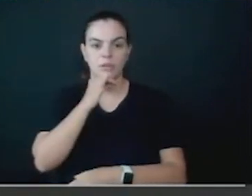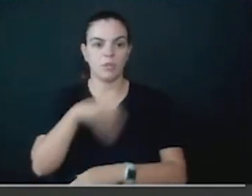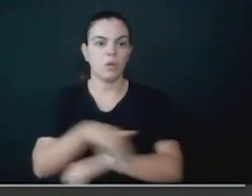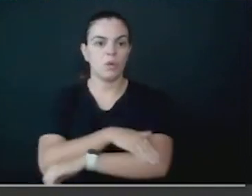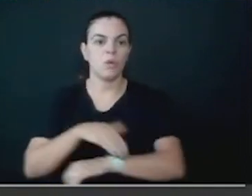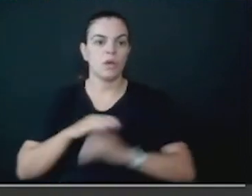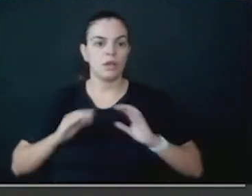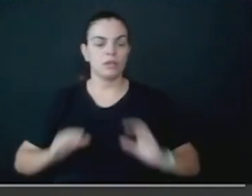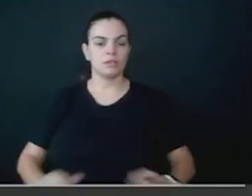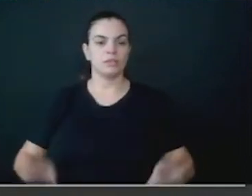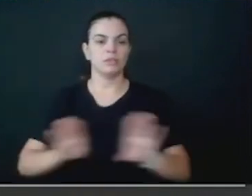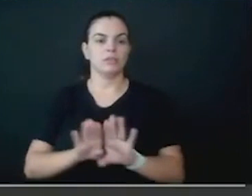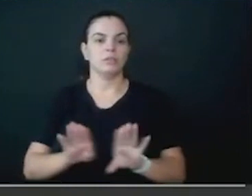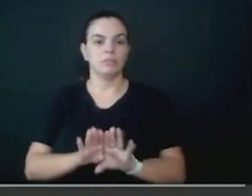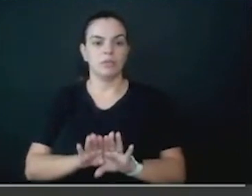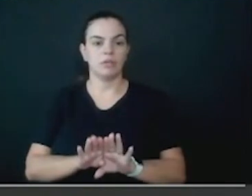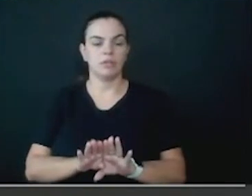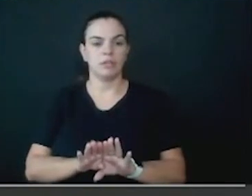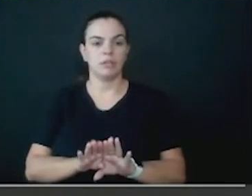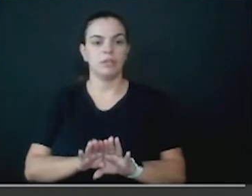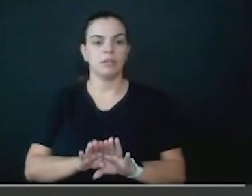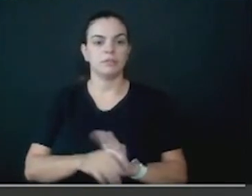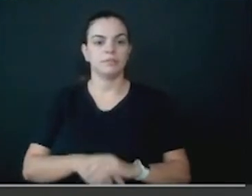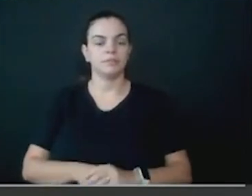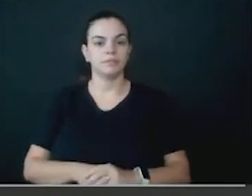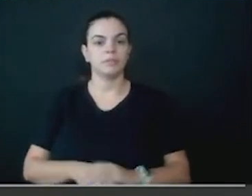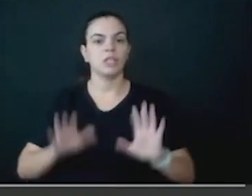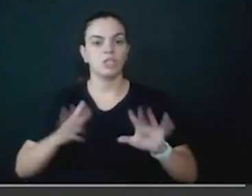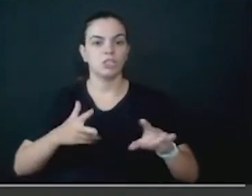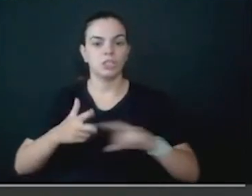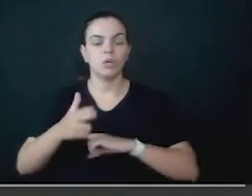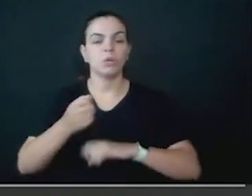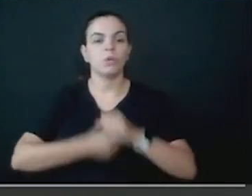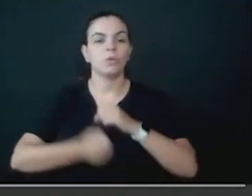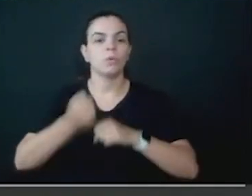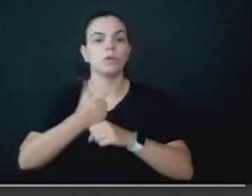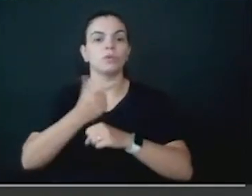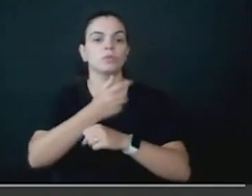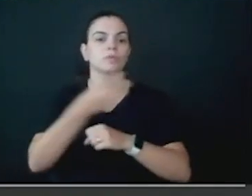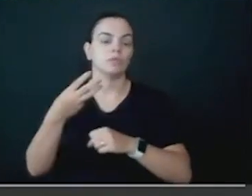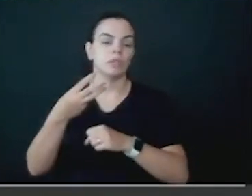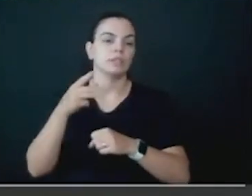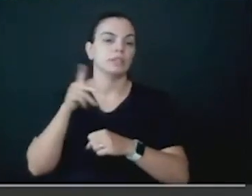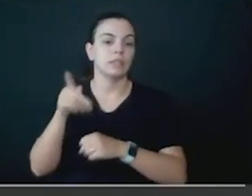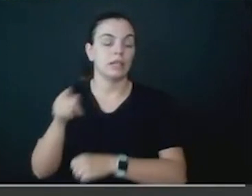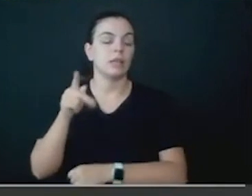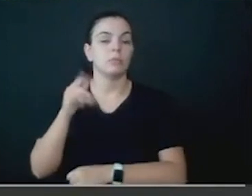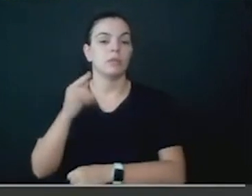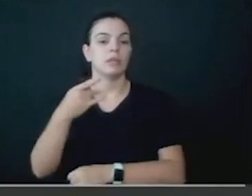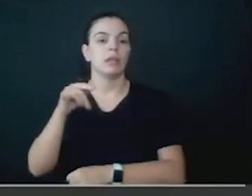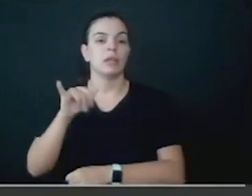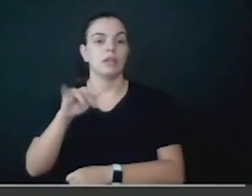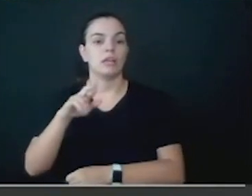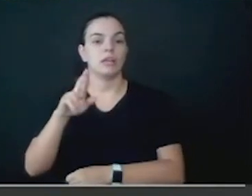espaço cidadão na Rua da Cidadania do Pinheirinho, que foi inaugurado aí em 2023. E quando a gente fala na busca de satisfação